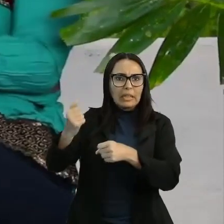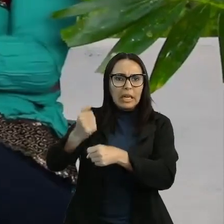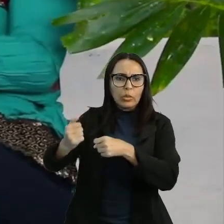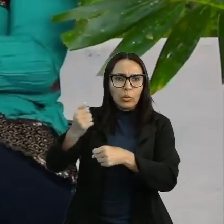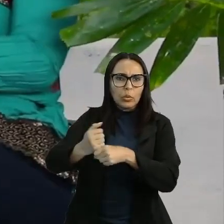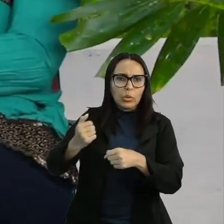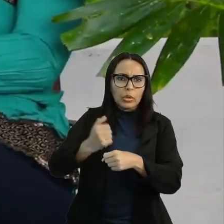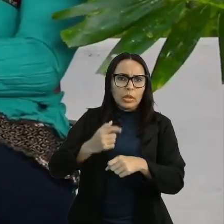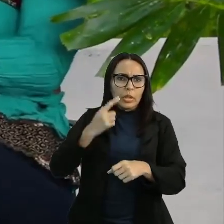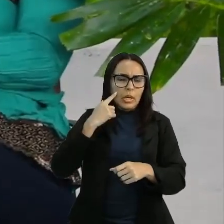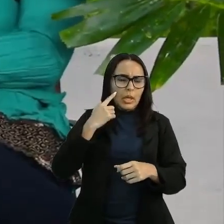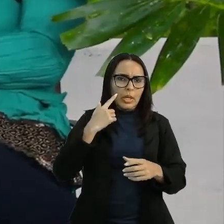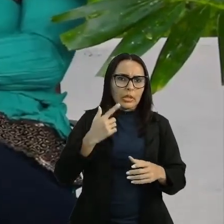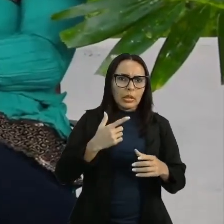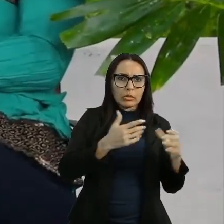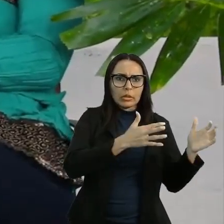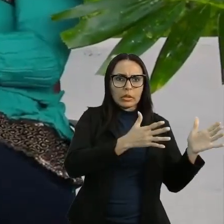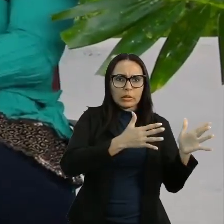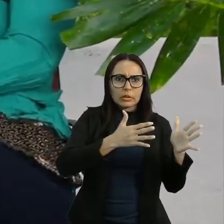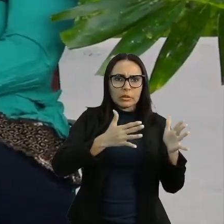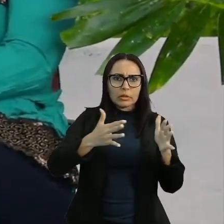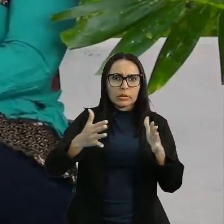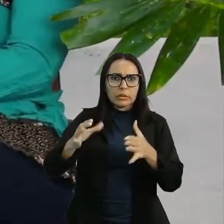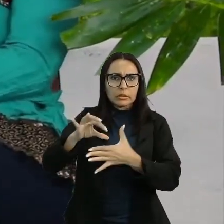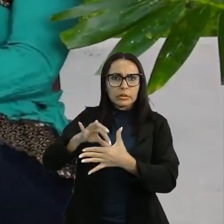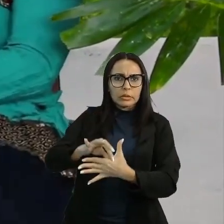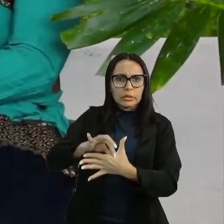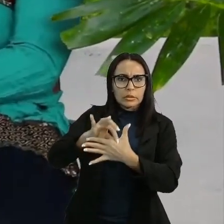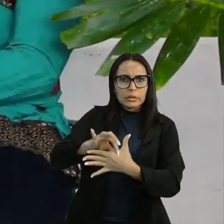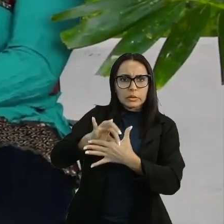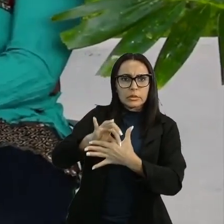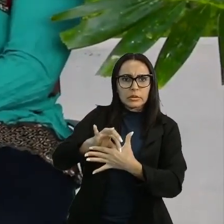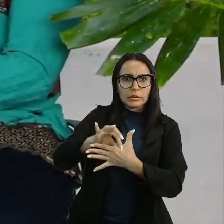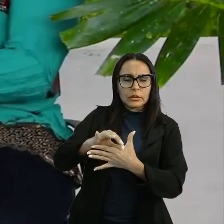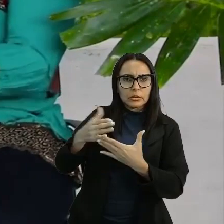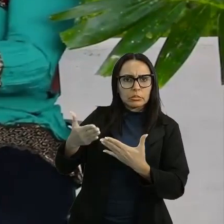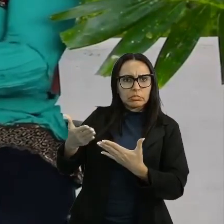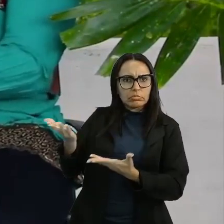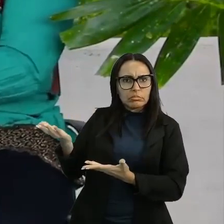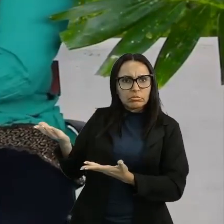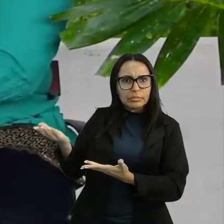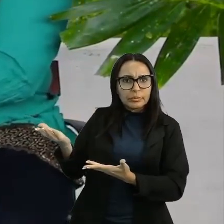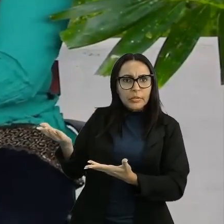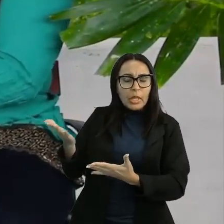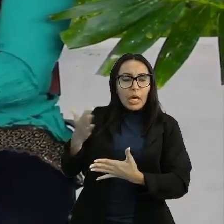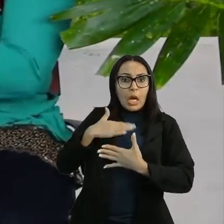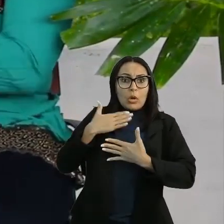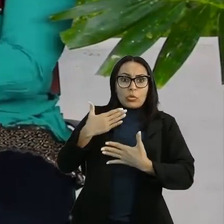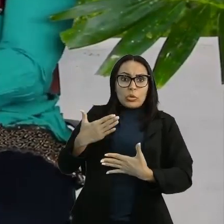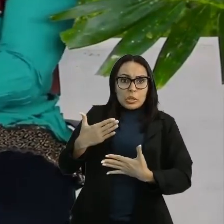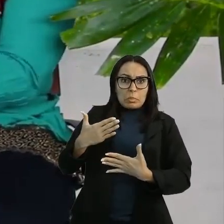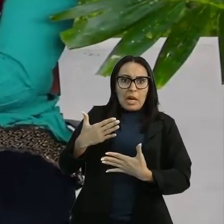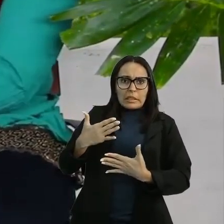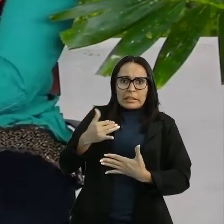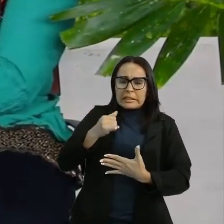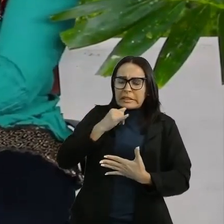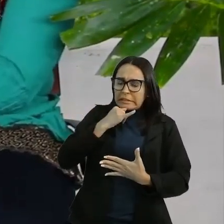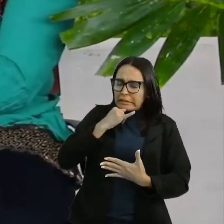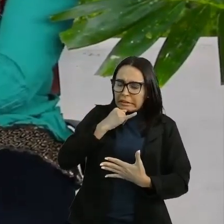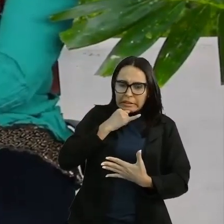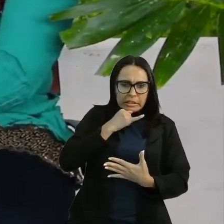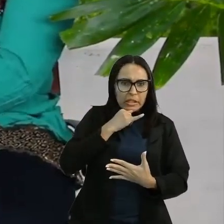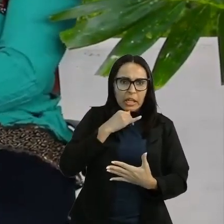busca profunda do encontro com Deus. Eu posso perguntar assim, para realmente a gente finalizar, o Guilherme, hoje Guru,